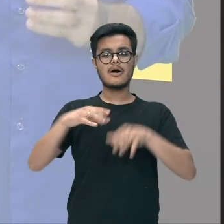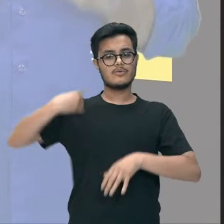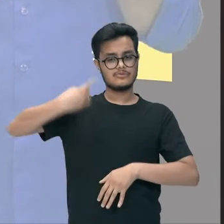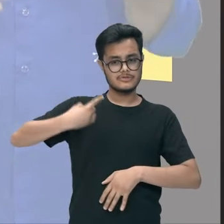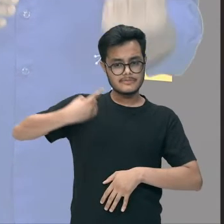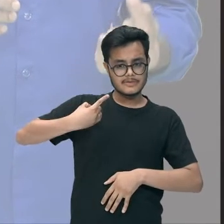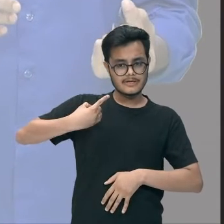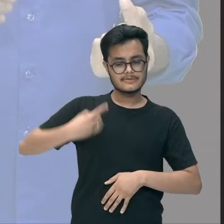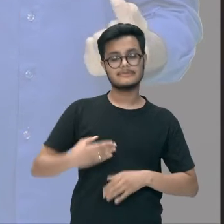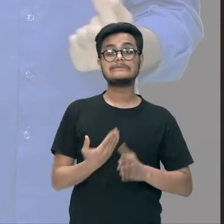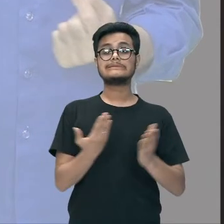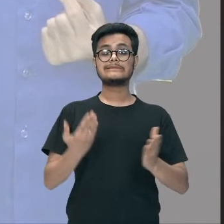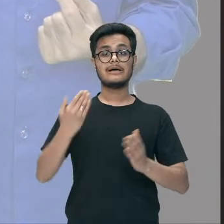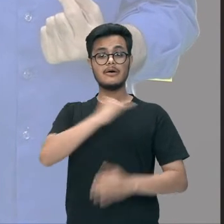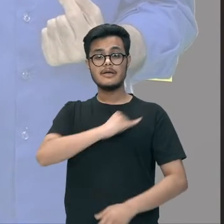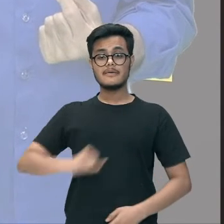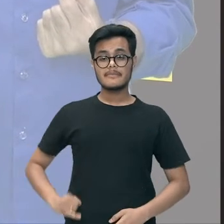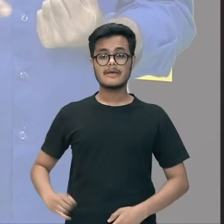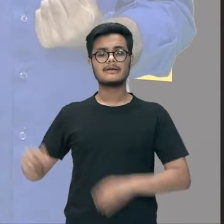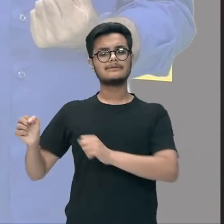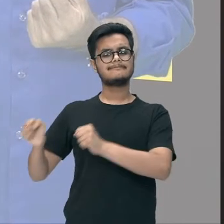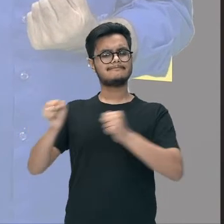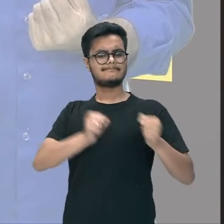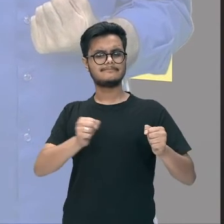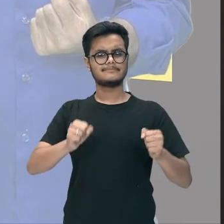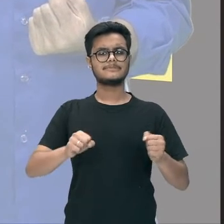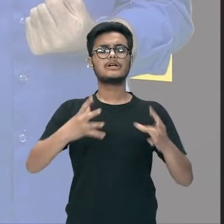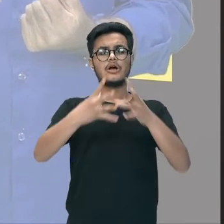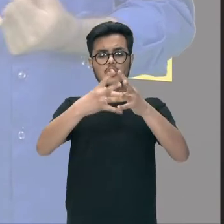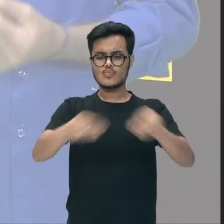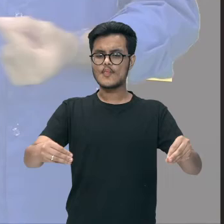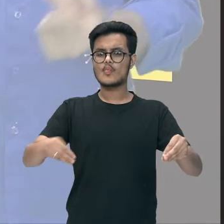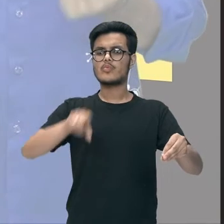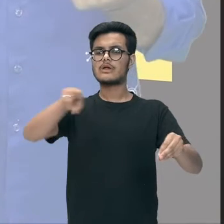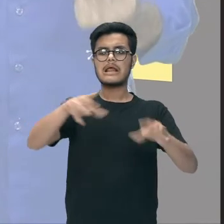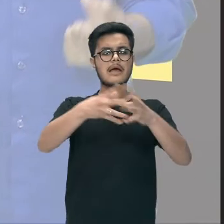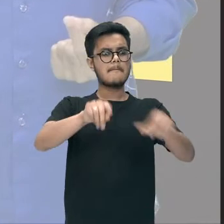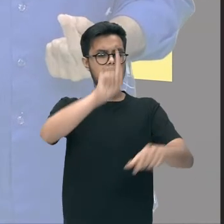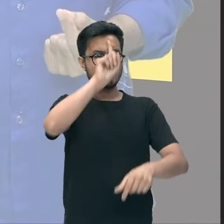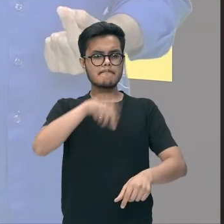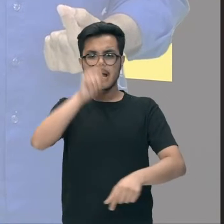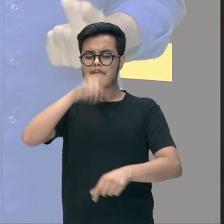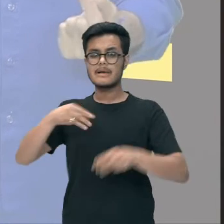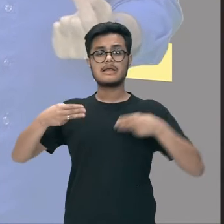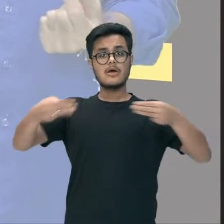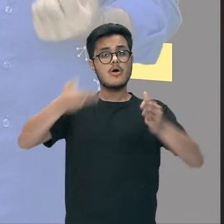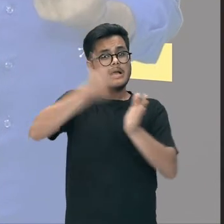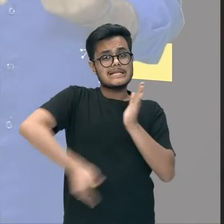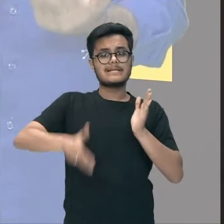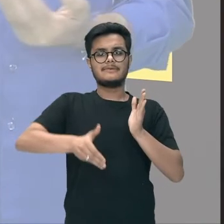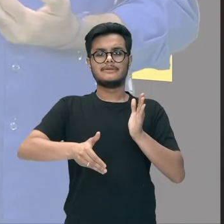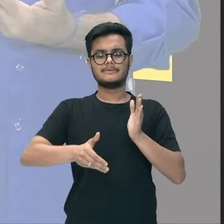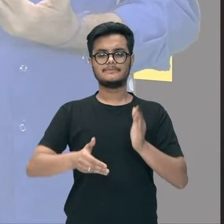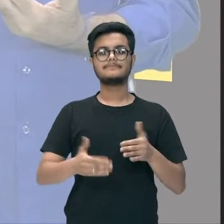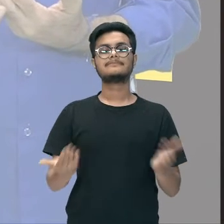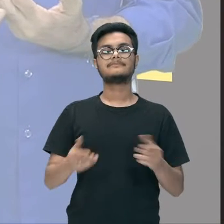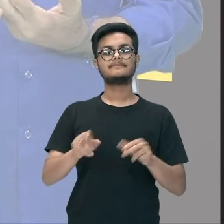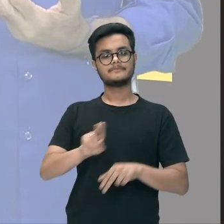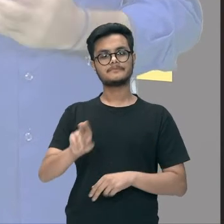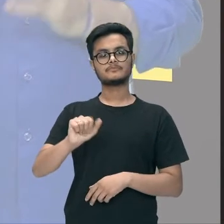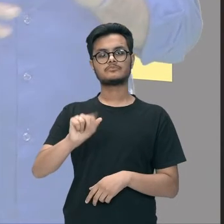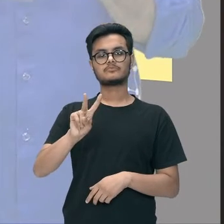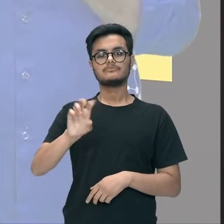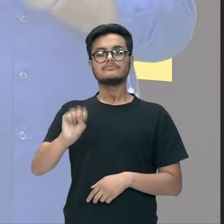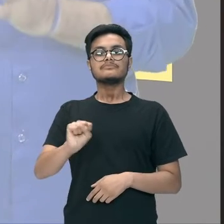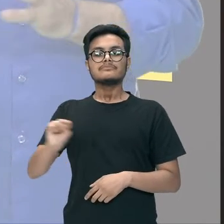ainda, o imperador tinha poderes para dissolver a Câmara ou exonerar o primeiro-ministro. Daí, parlamentarismo às